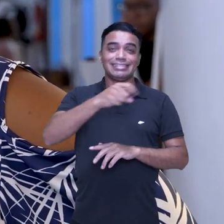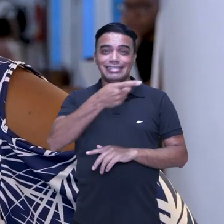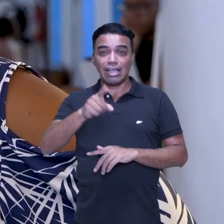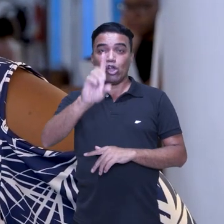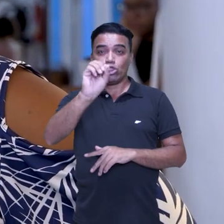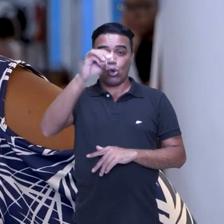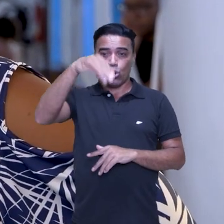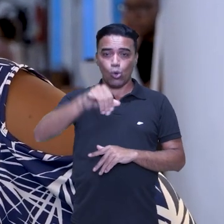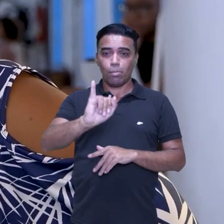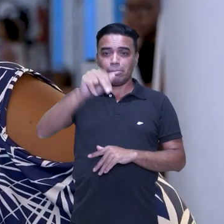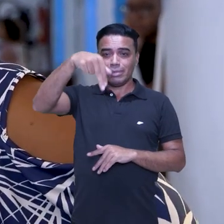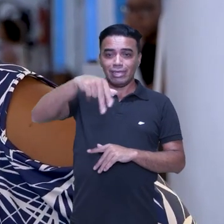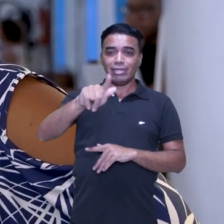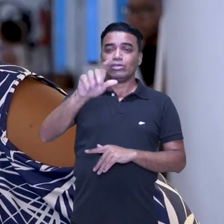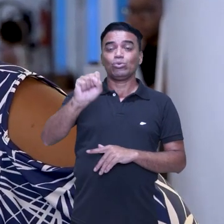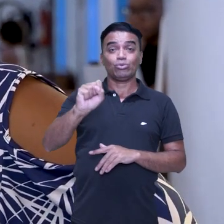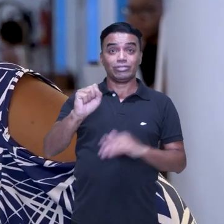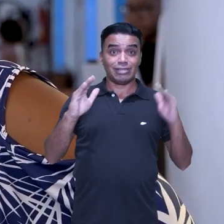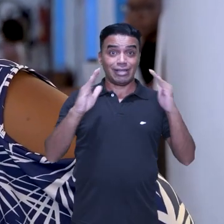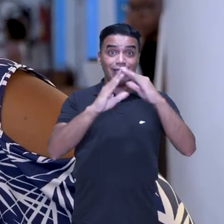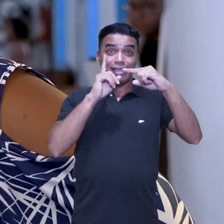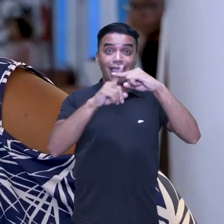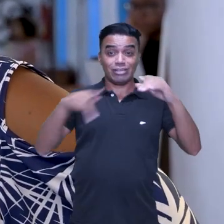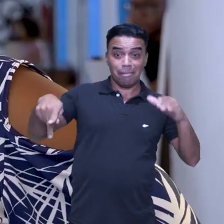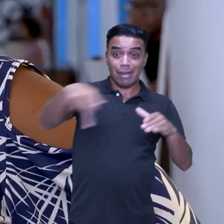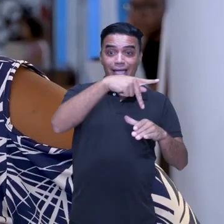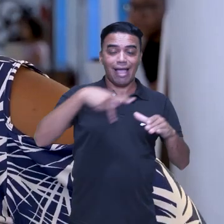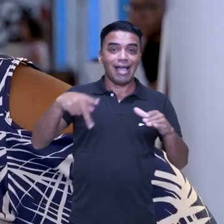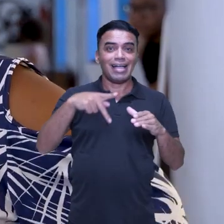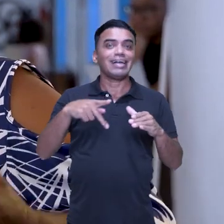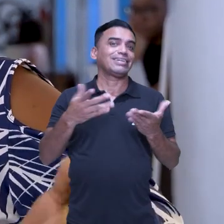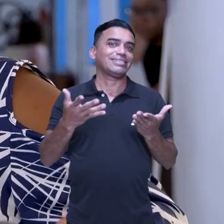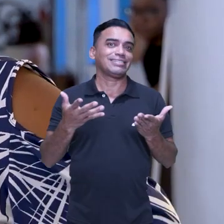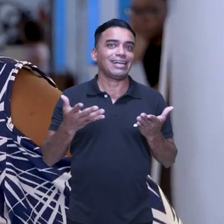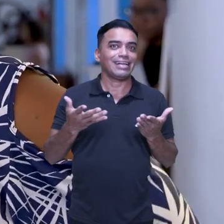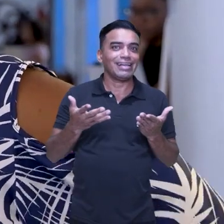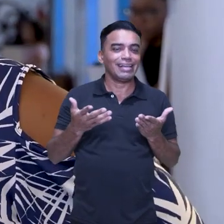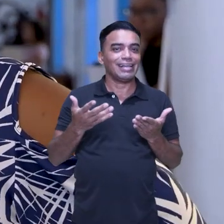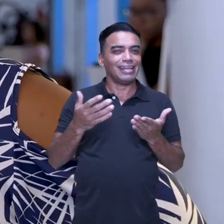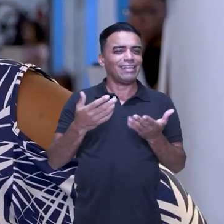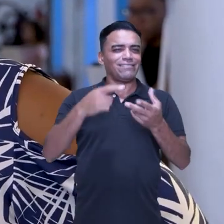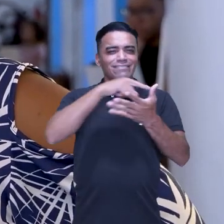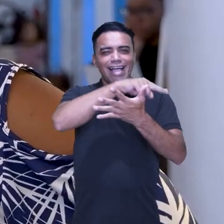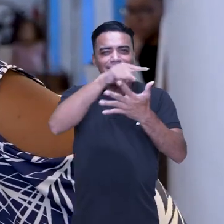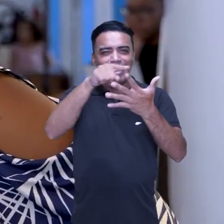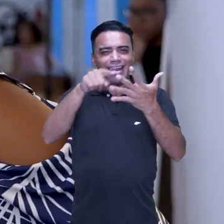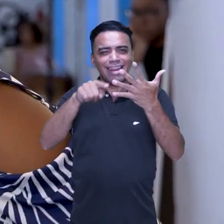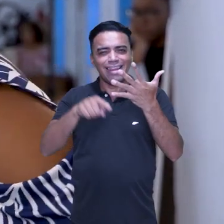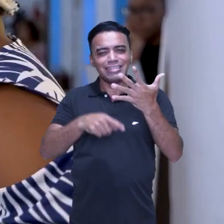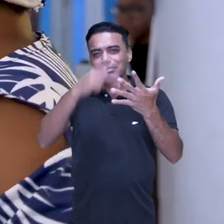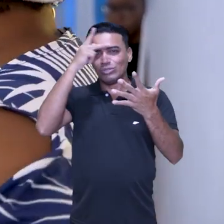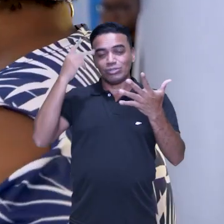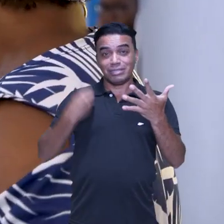Praça Matriz durante um mês e ver lá com a Admila, aqui presente, a minha Gilcineia, a Meire